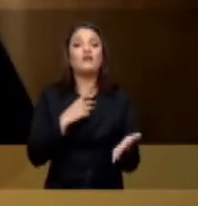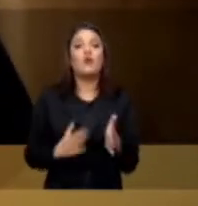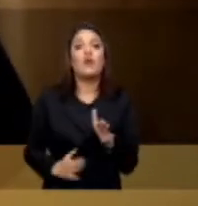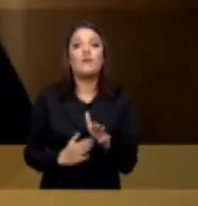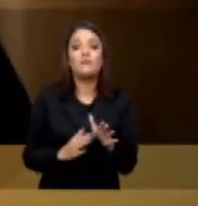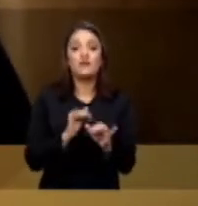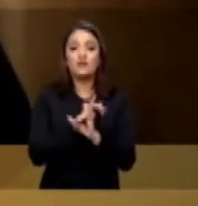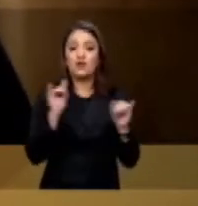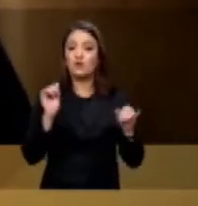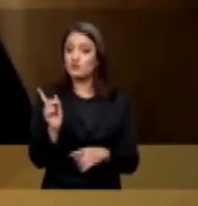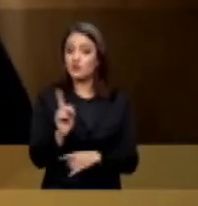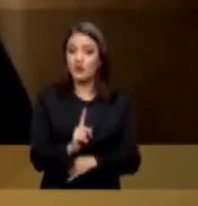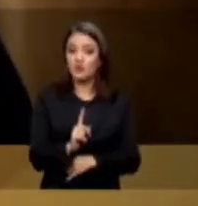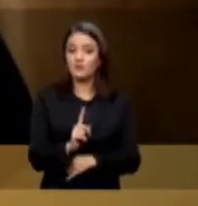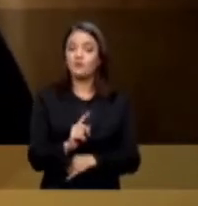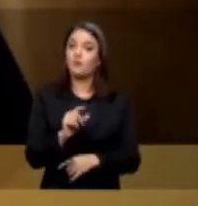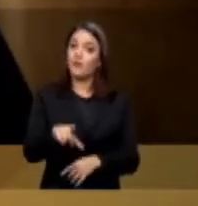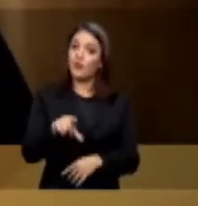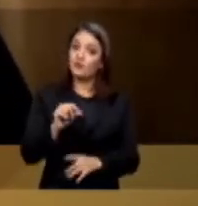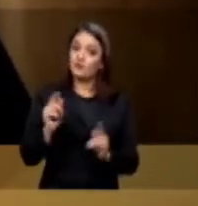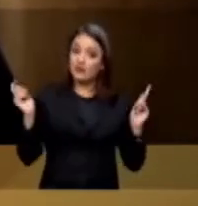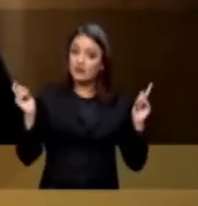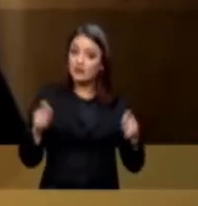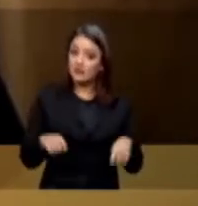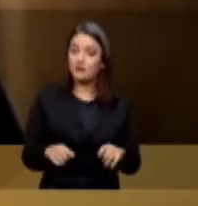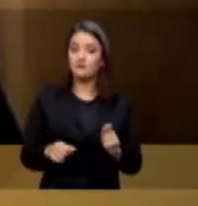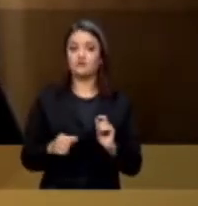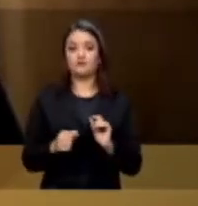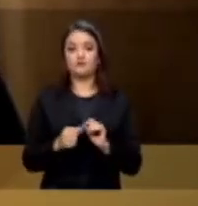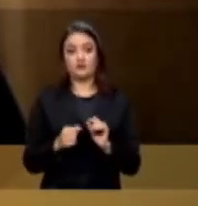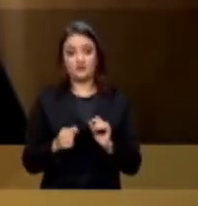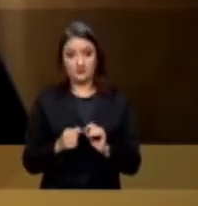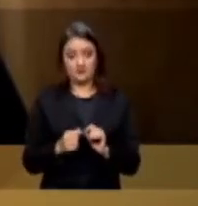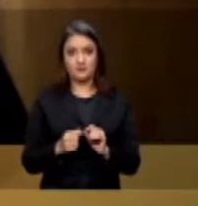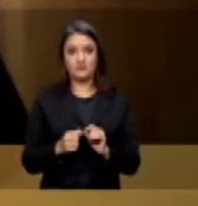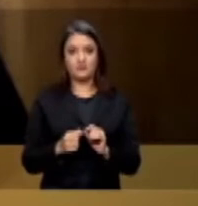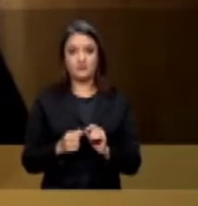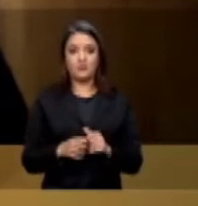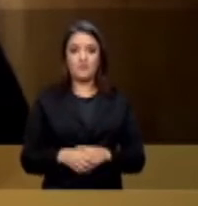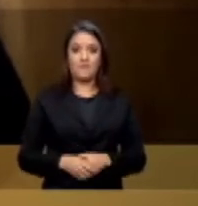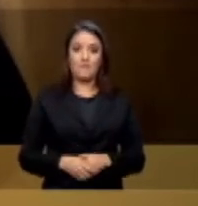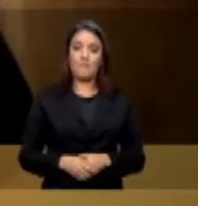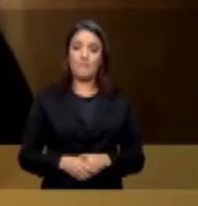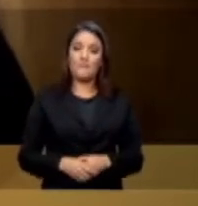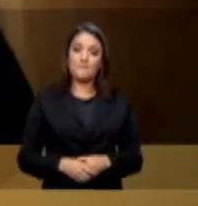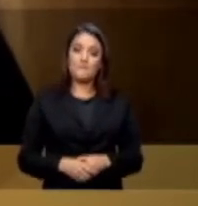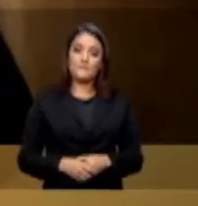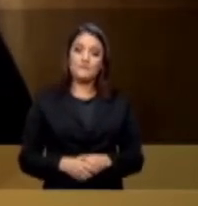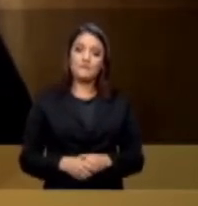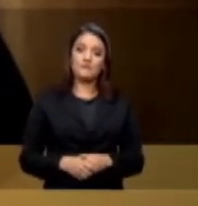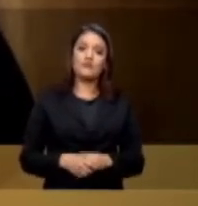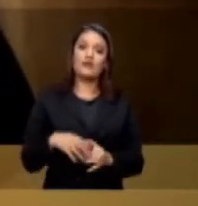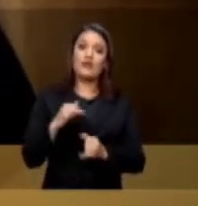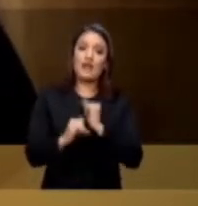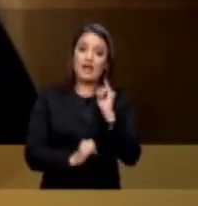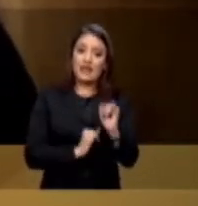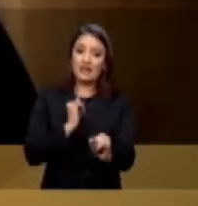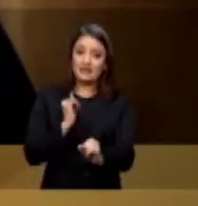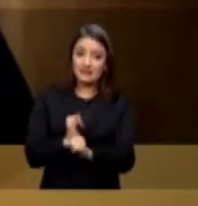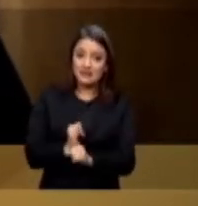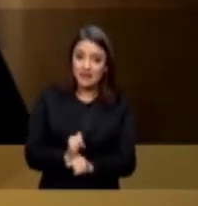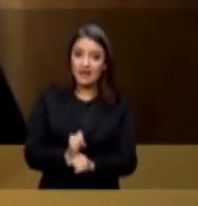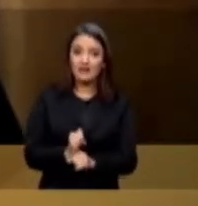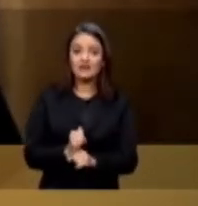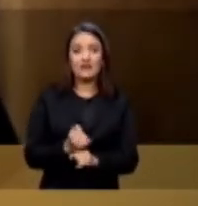anúncios. É apenas uma escolha possível, razoável e lógica. A internet custa